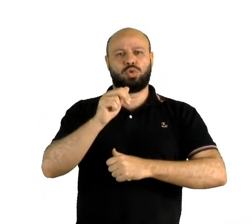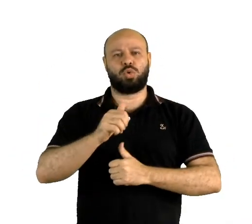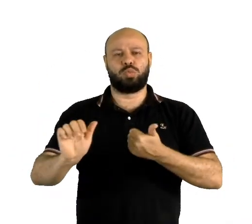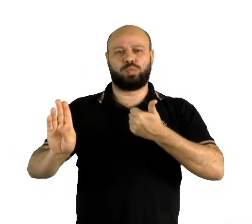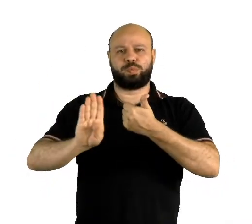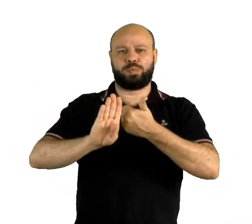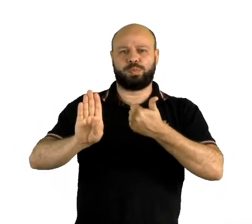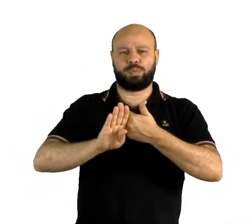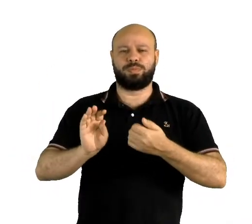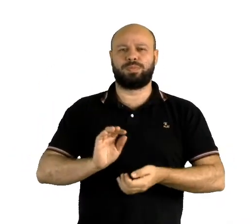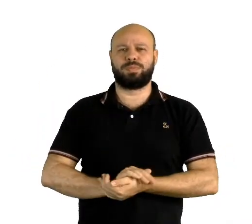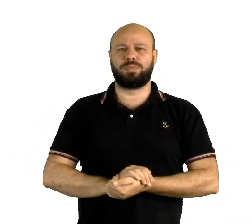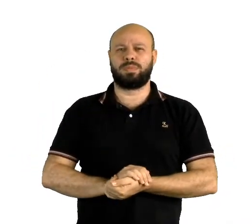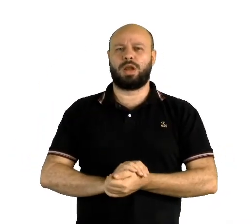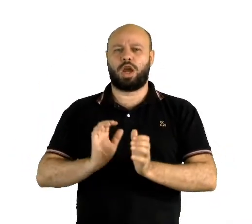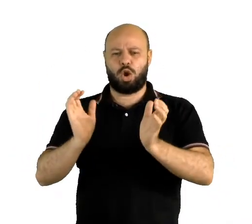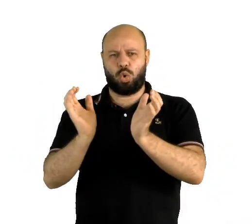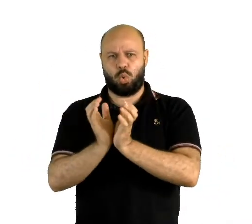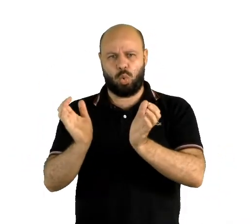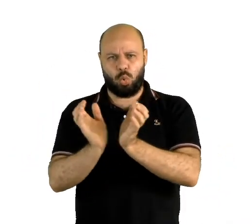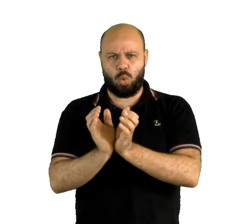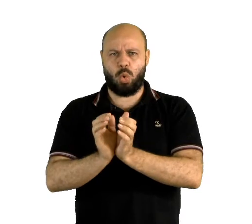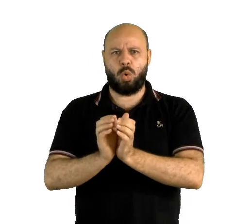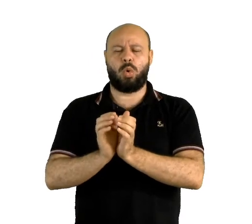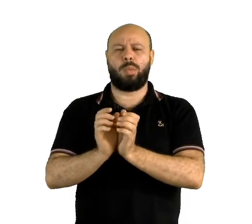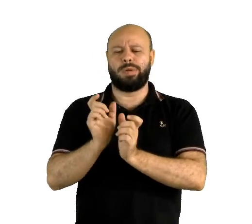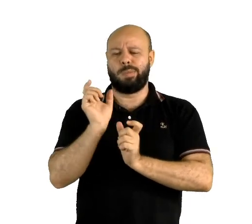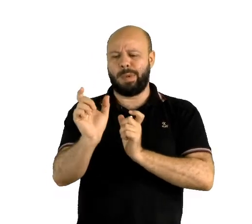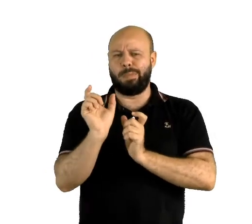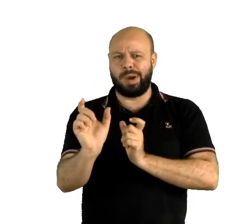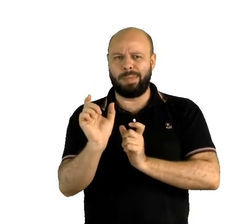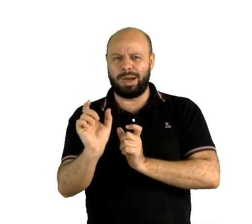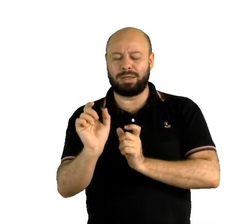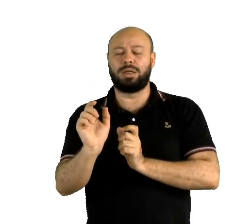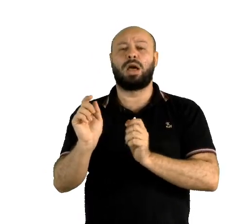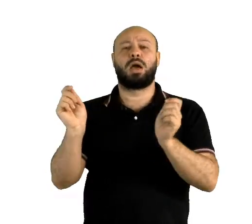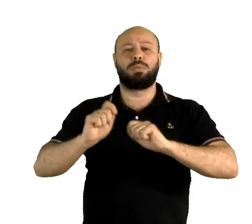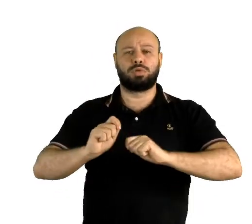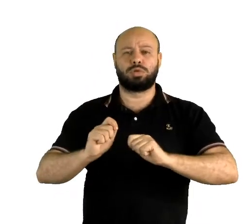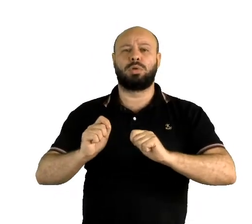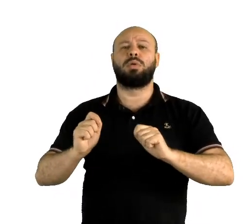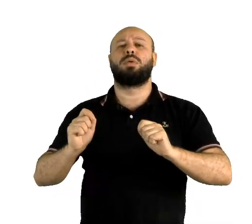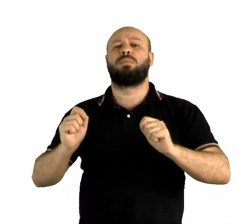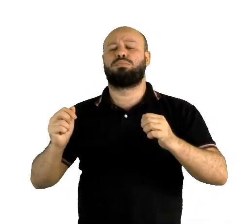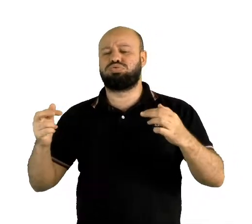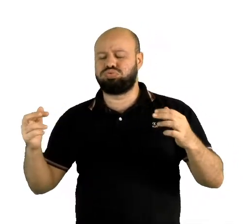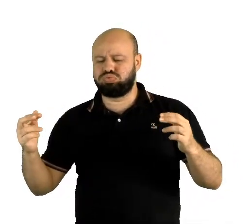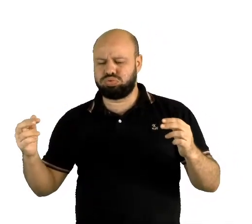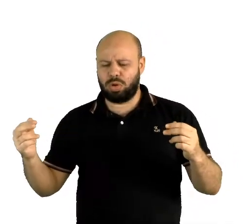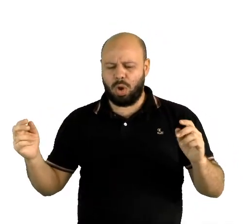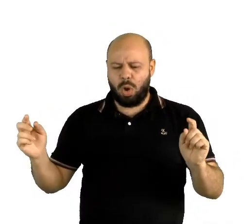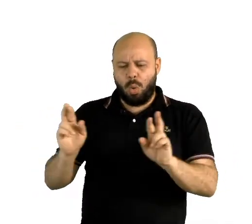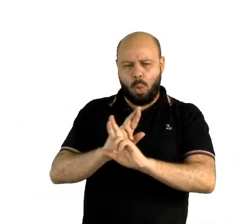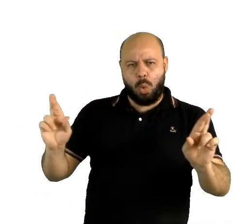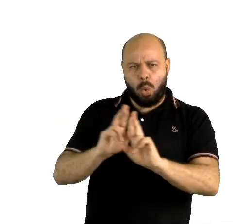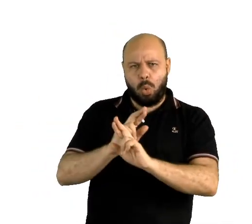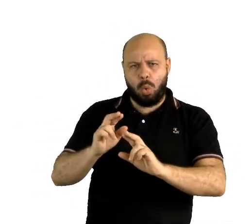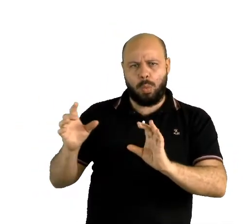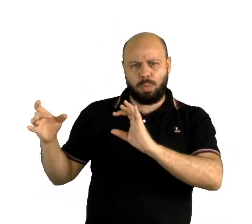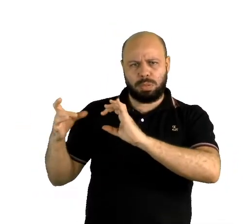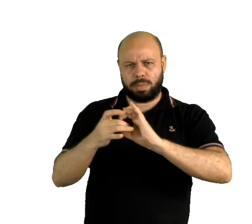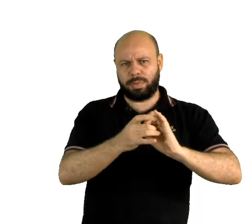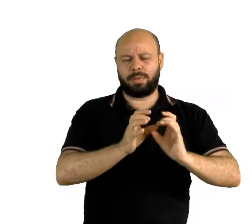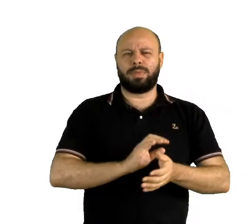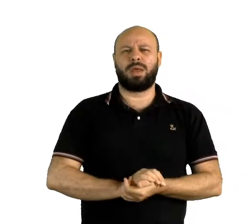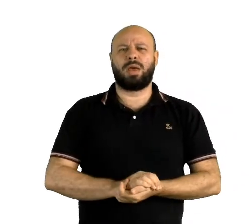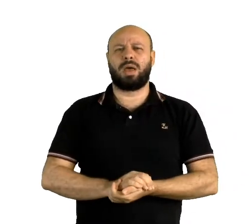isso, essa classe de palavra é muito utilizada para estabelecer a coesão referencial. As